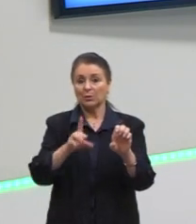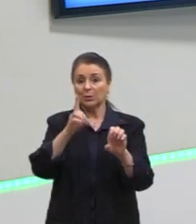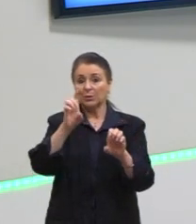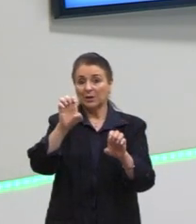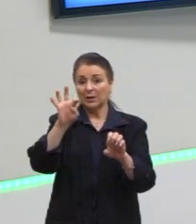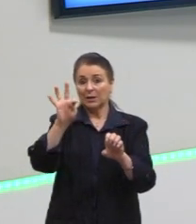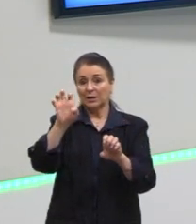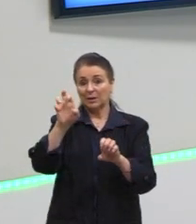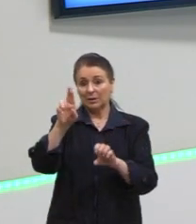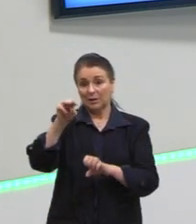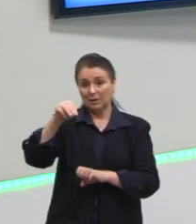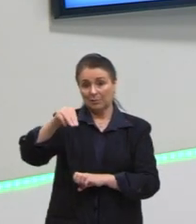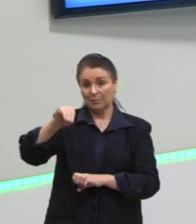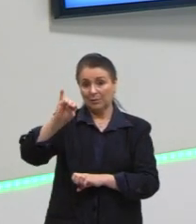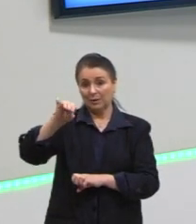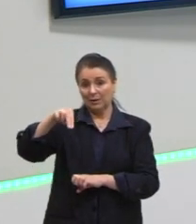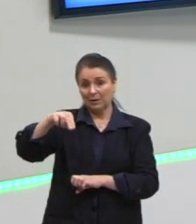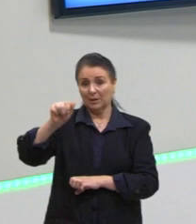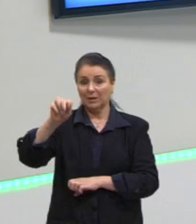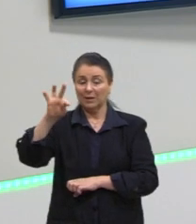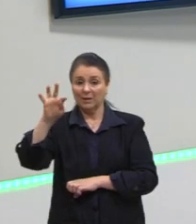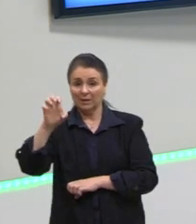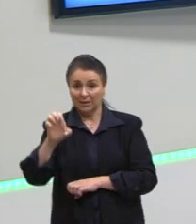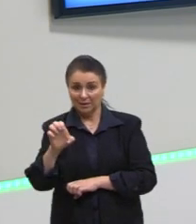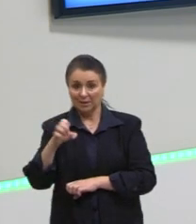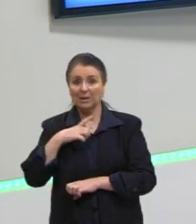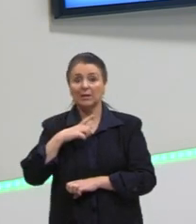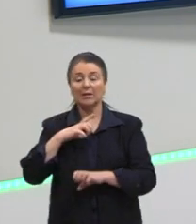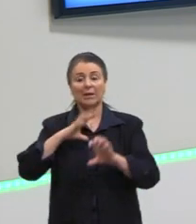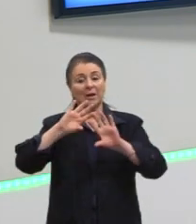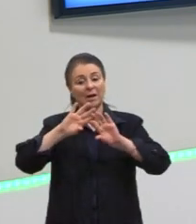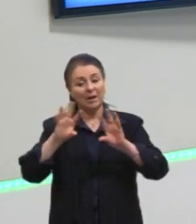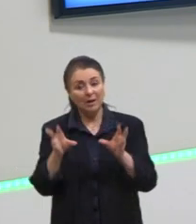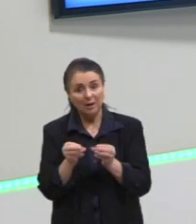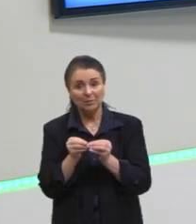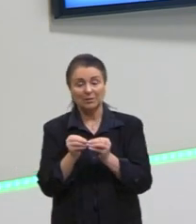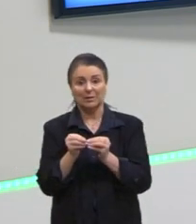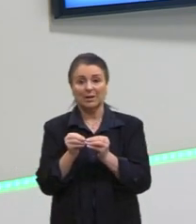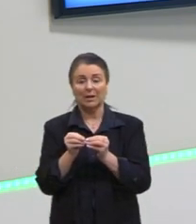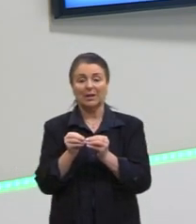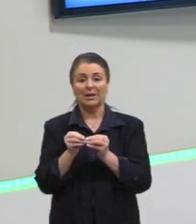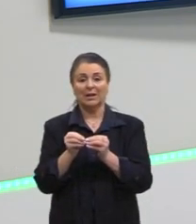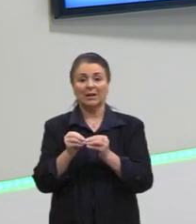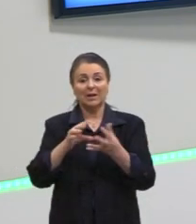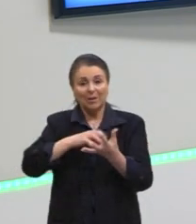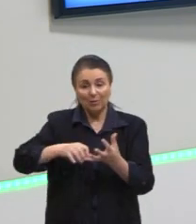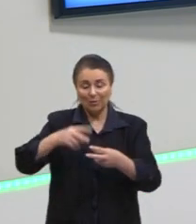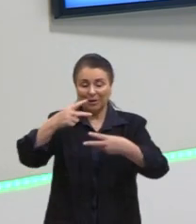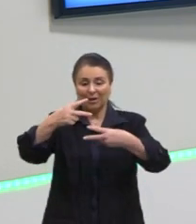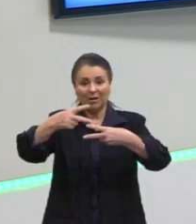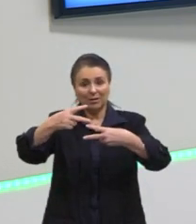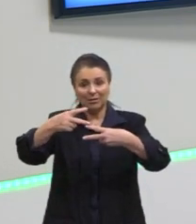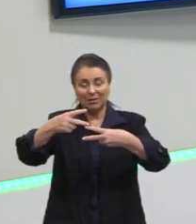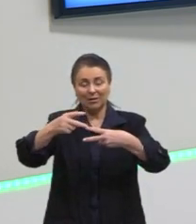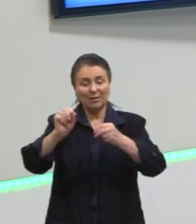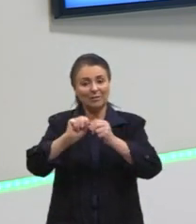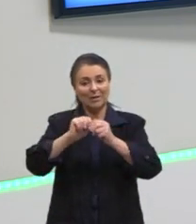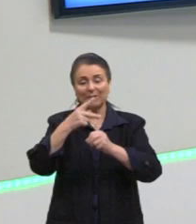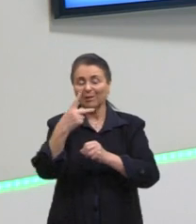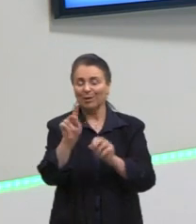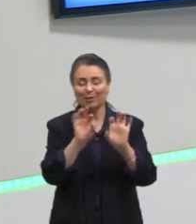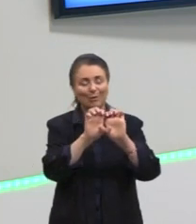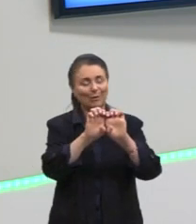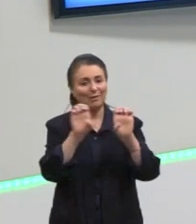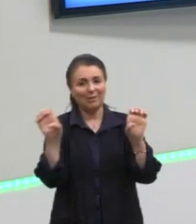a equação reduzida conhecendo dois pontos calcula os coeficientes e monta a tua equação